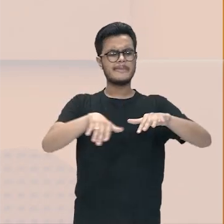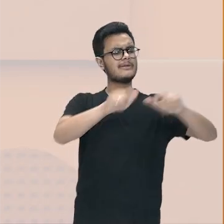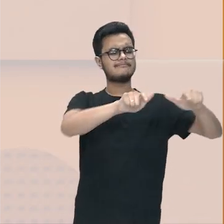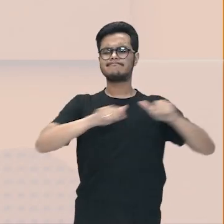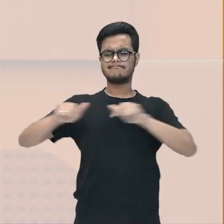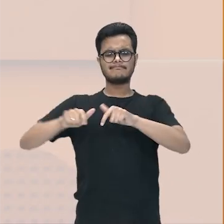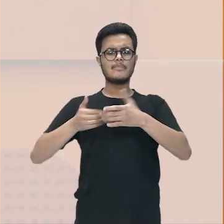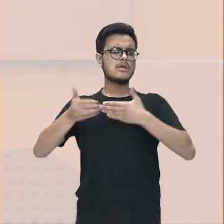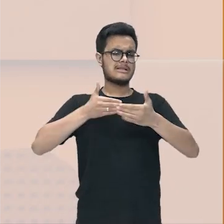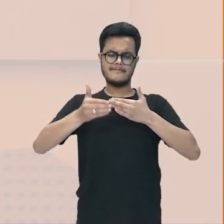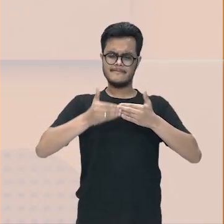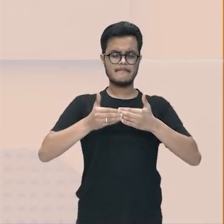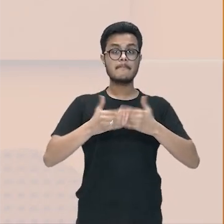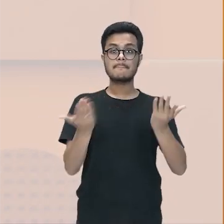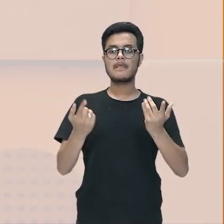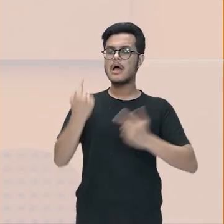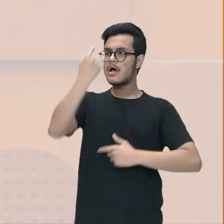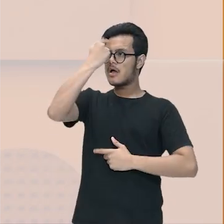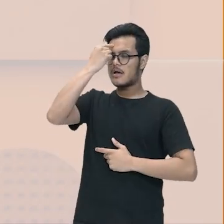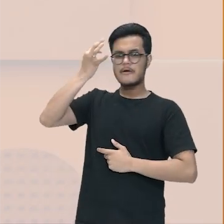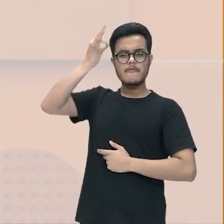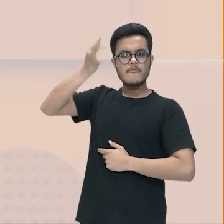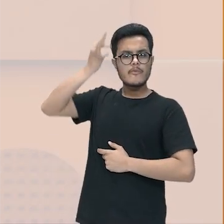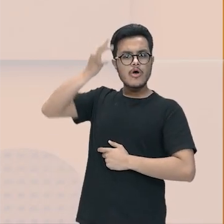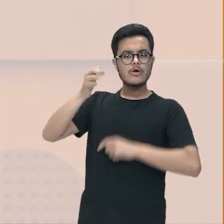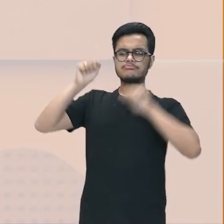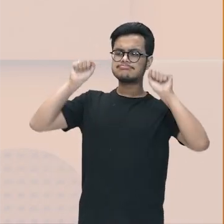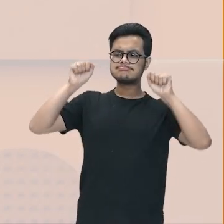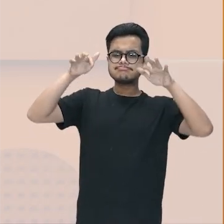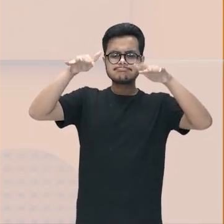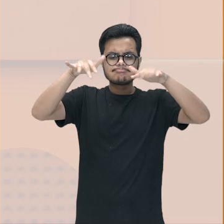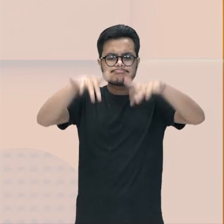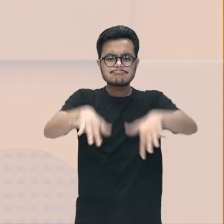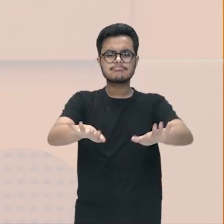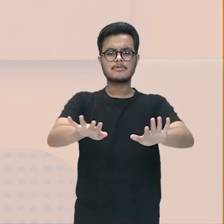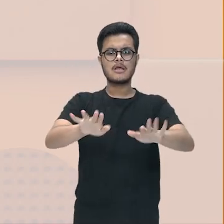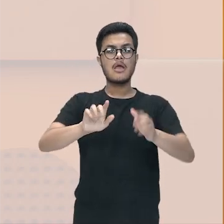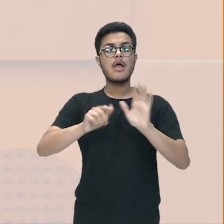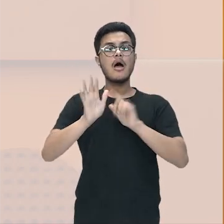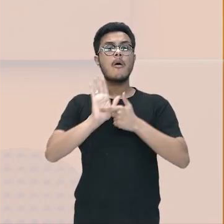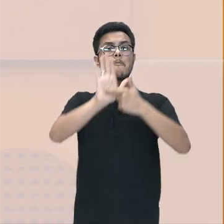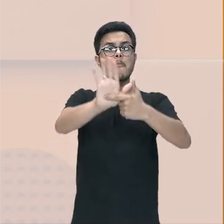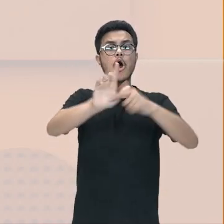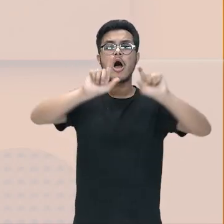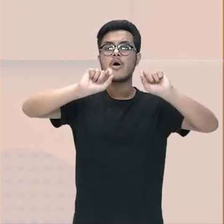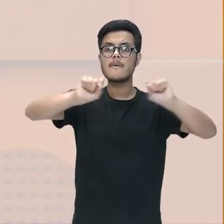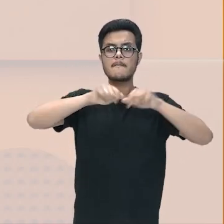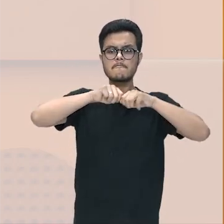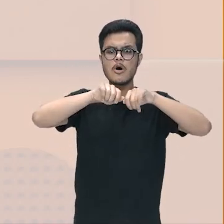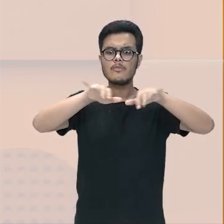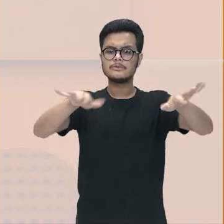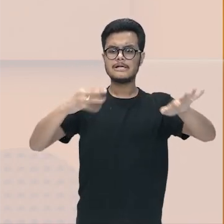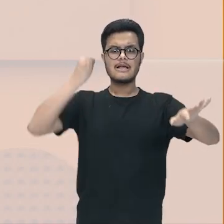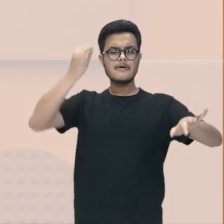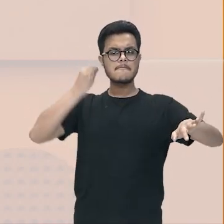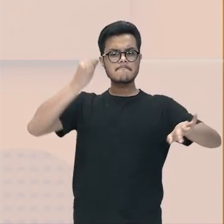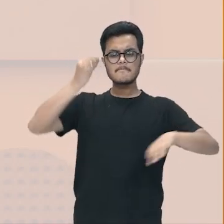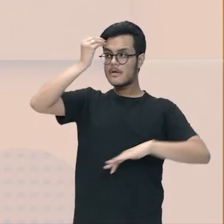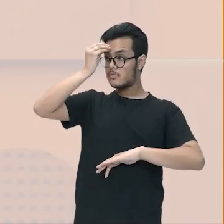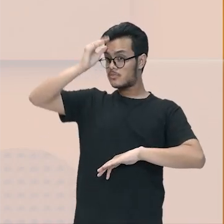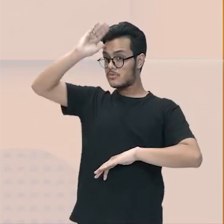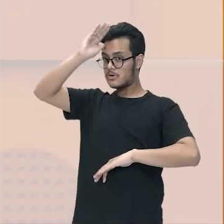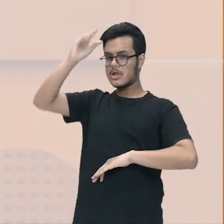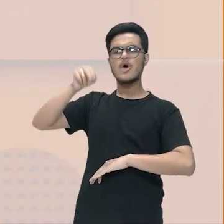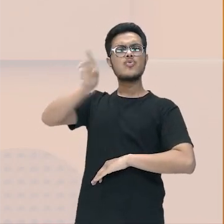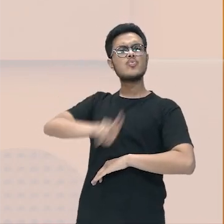estão, mas eles vão começar, então, a tentar deixar escritos, mostrando agora, né, usando